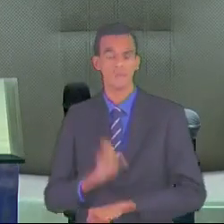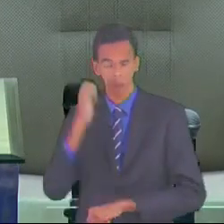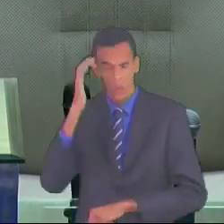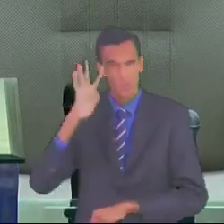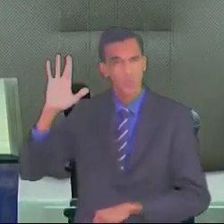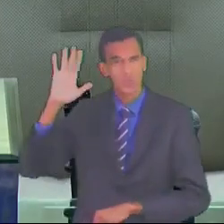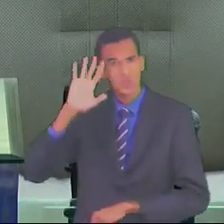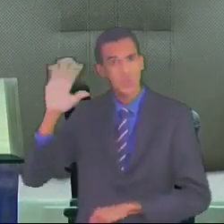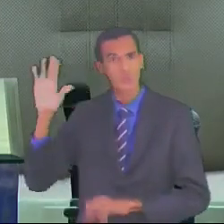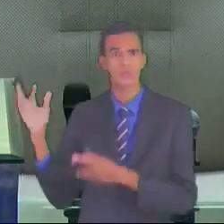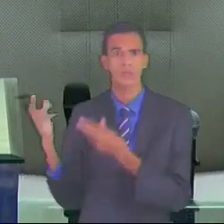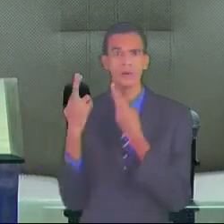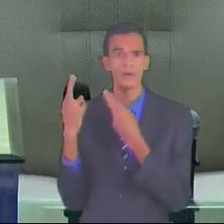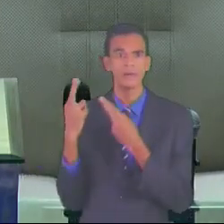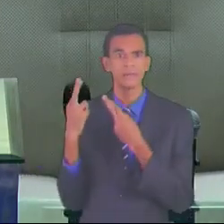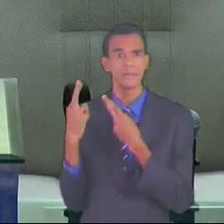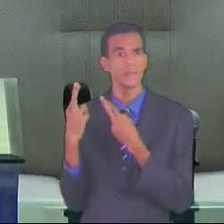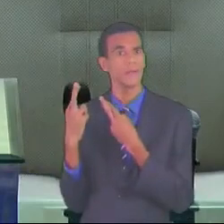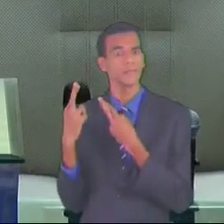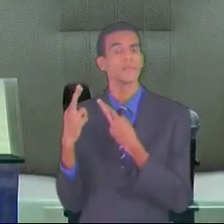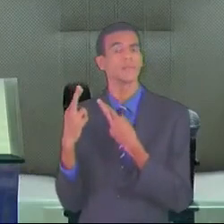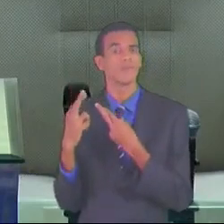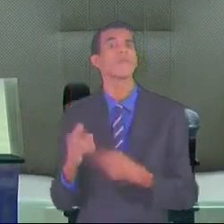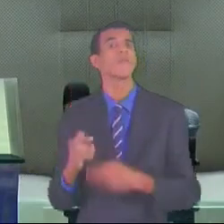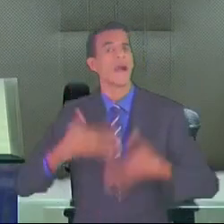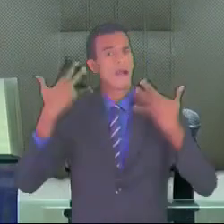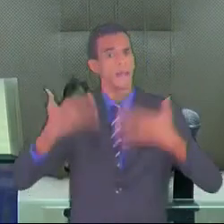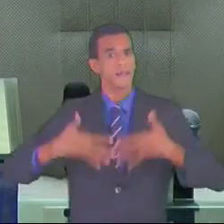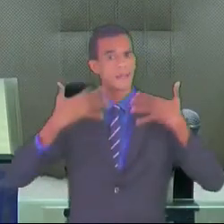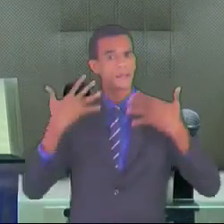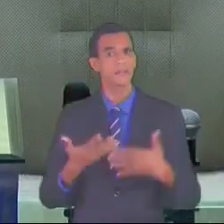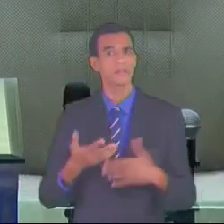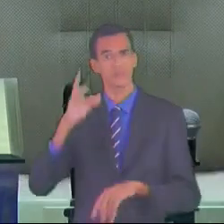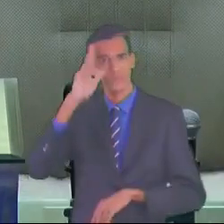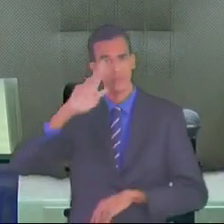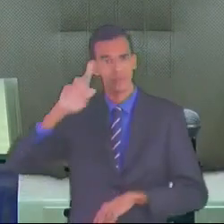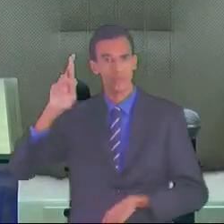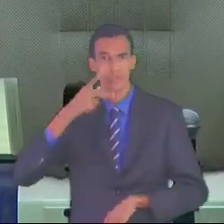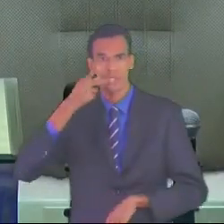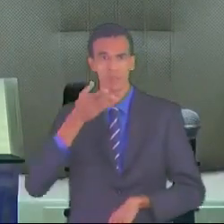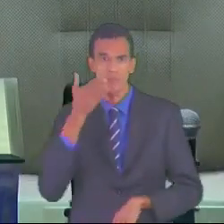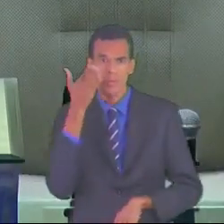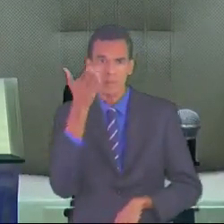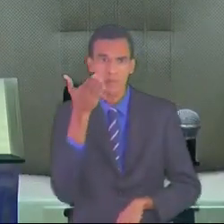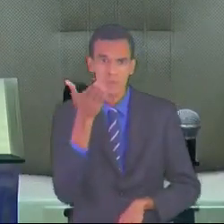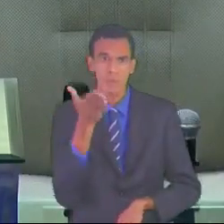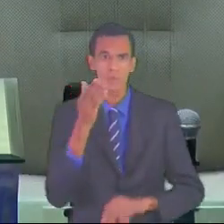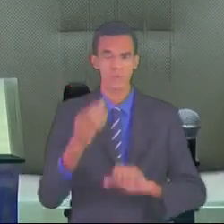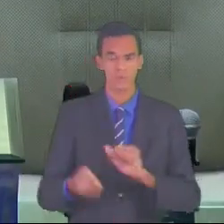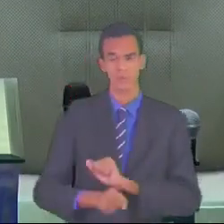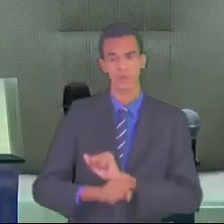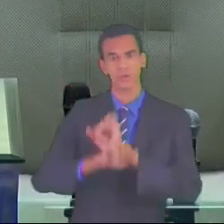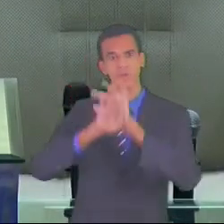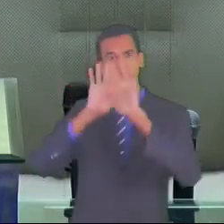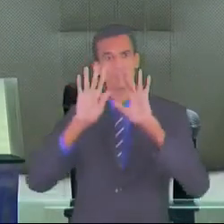a esperança, recobre o ânimo que o Senhor está falando contigo. Glórias a Jesus.